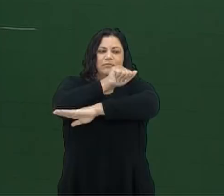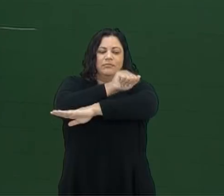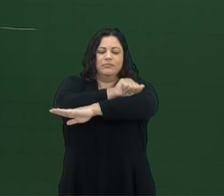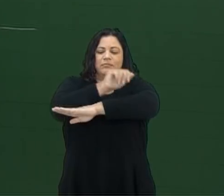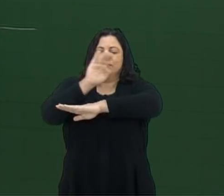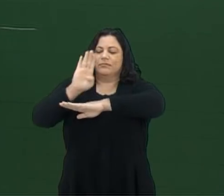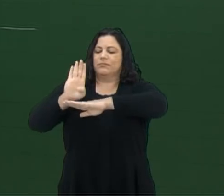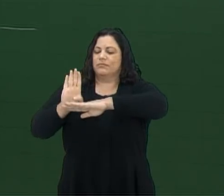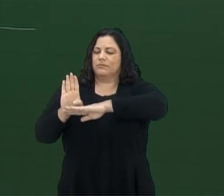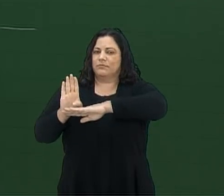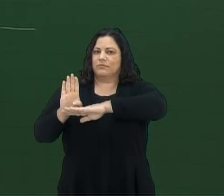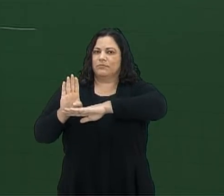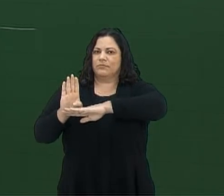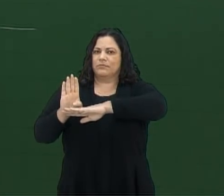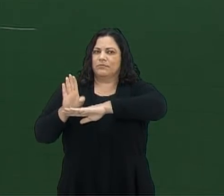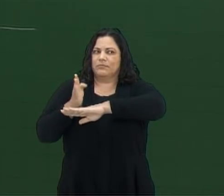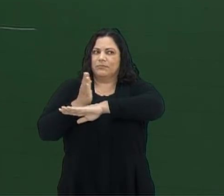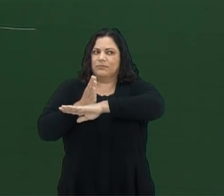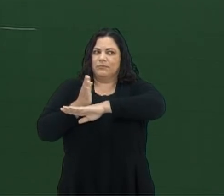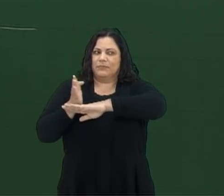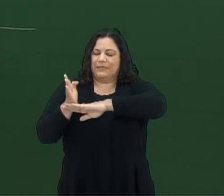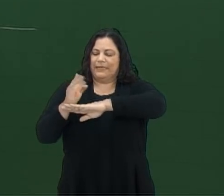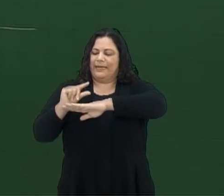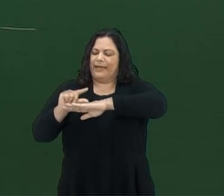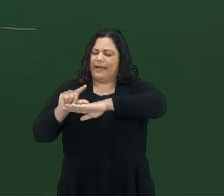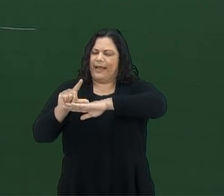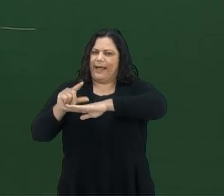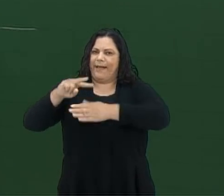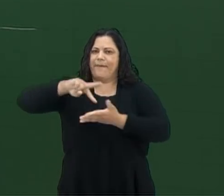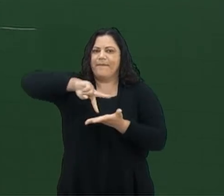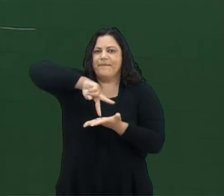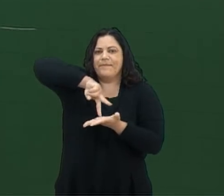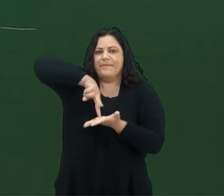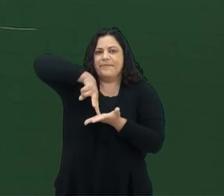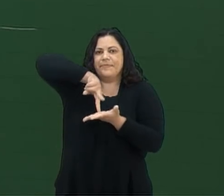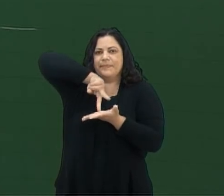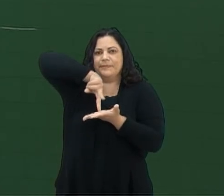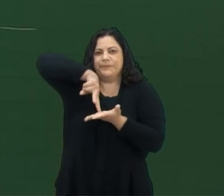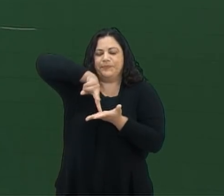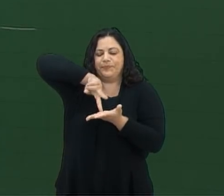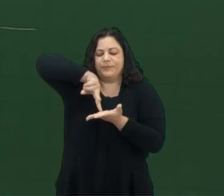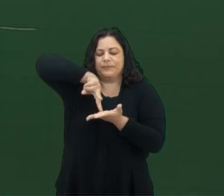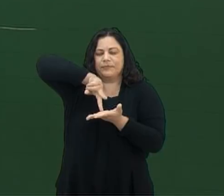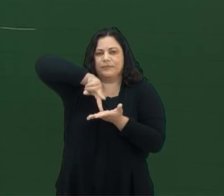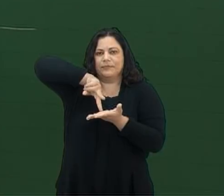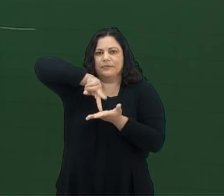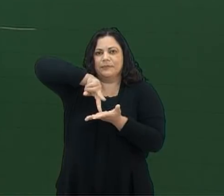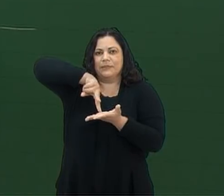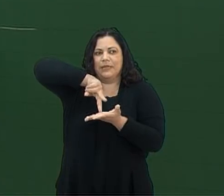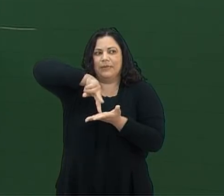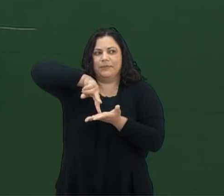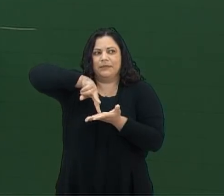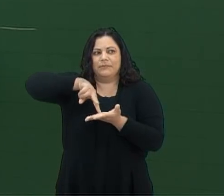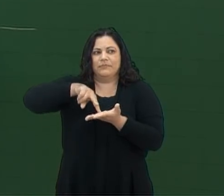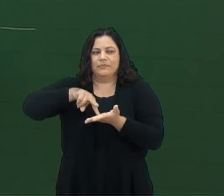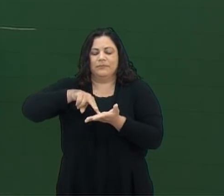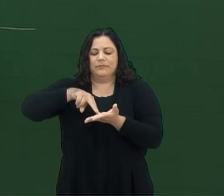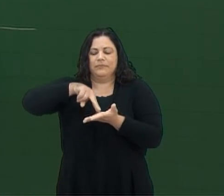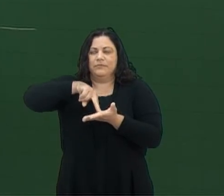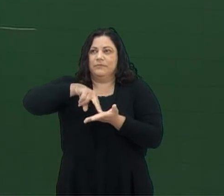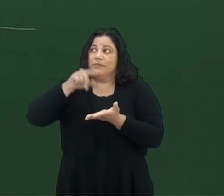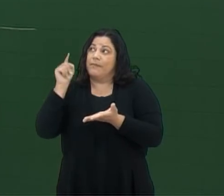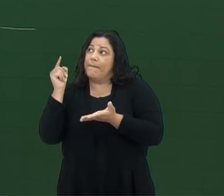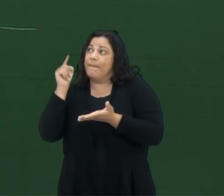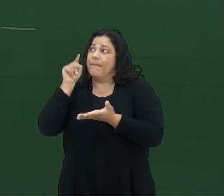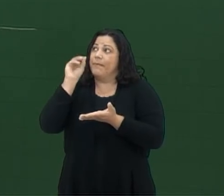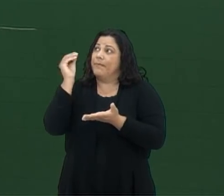pouquinho maior do que essa. Então, abre só um pouquinho. Ponta seca, aqui onde você marcou antes, marcou aqui.